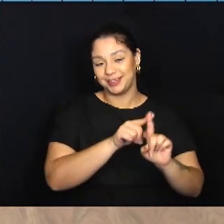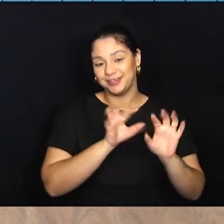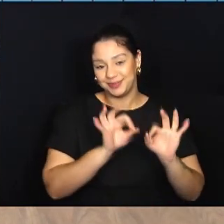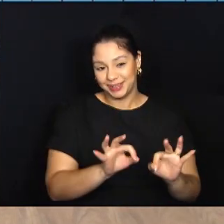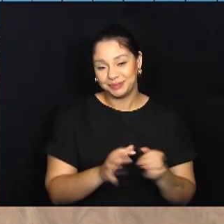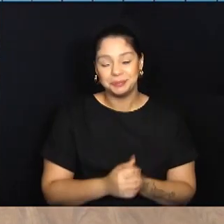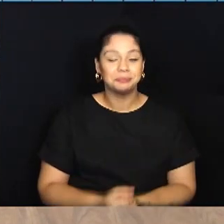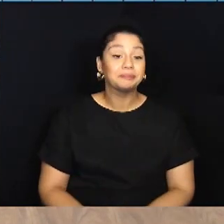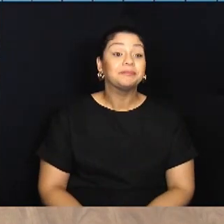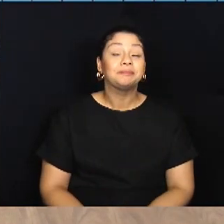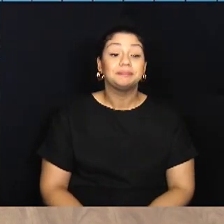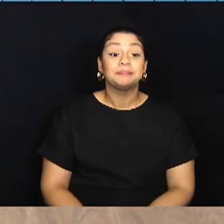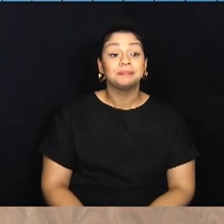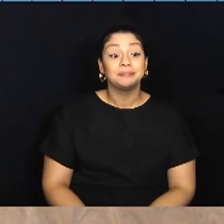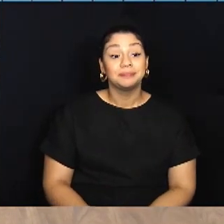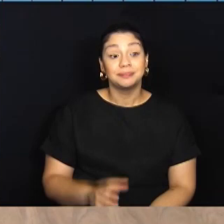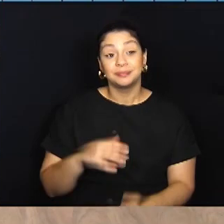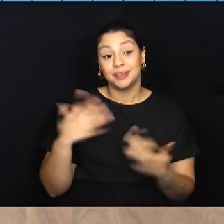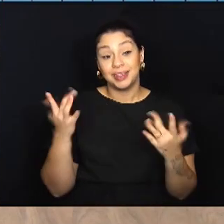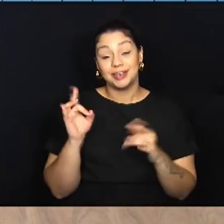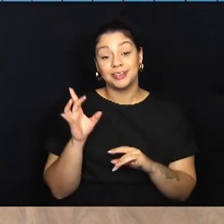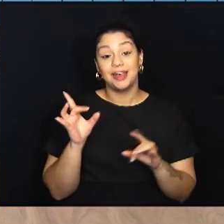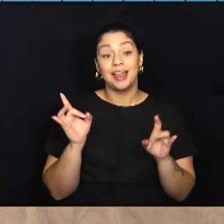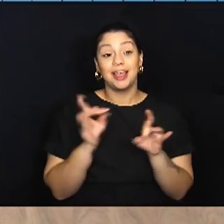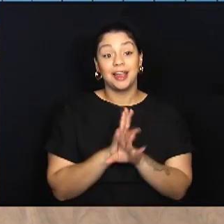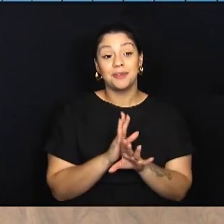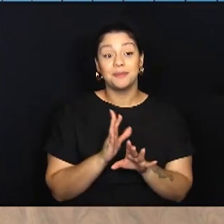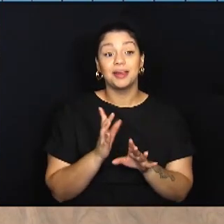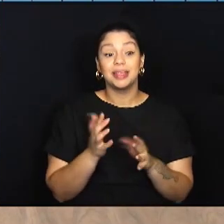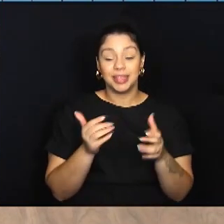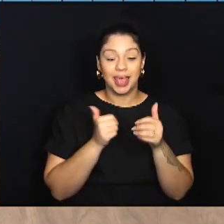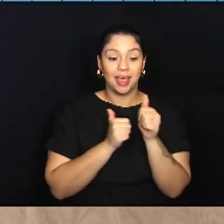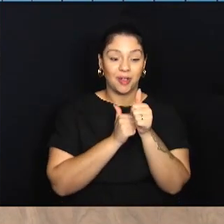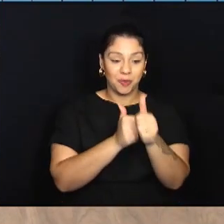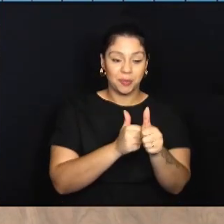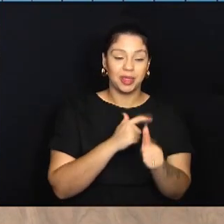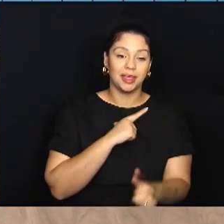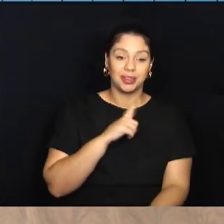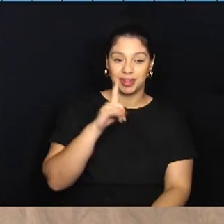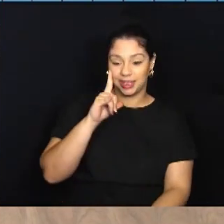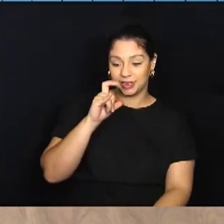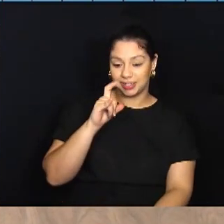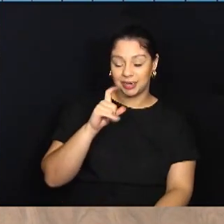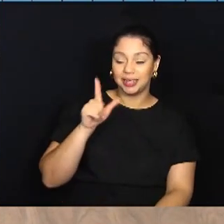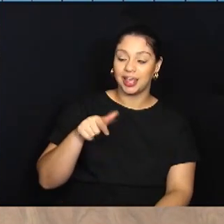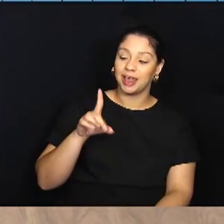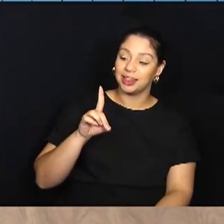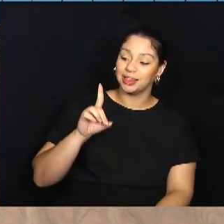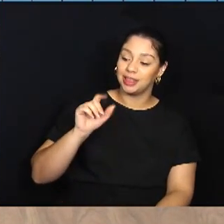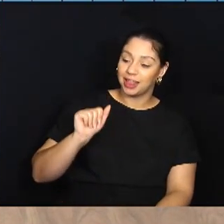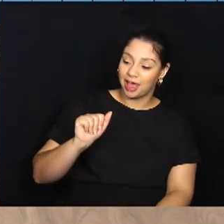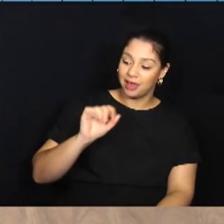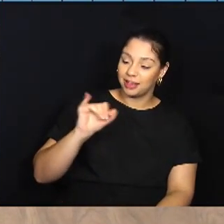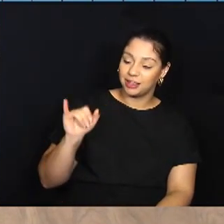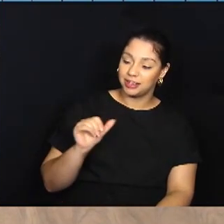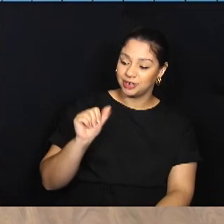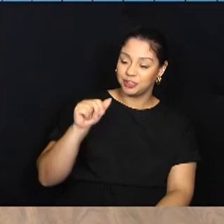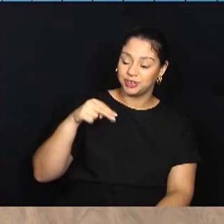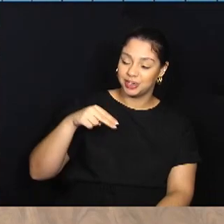metas. Para a gente poder encerrar, então, quem quiser acompanhar tudo, tem Instagram, Janela Cultural, YouTube